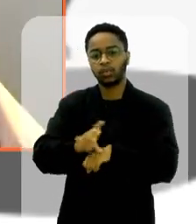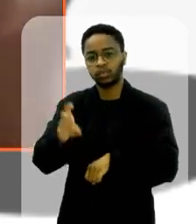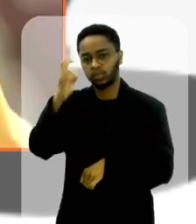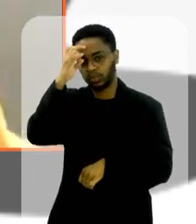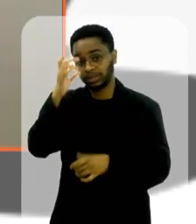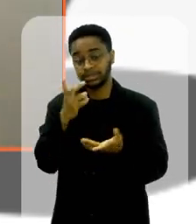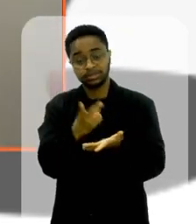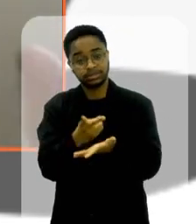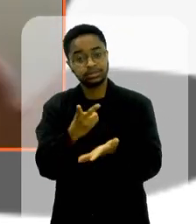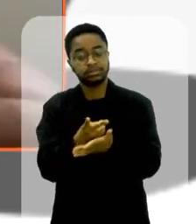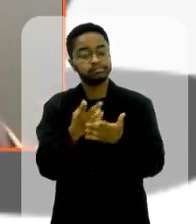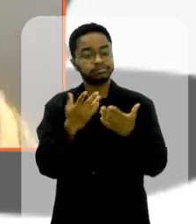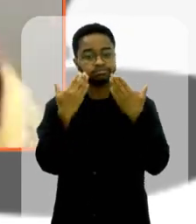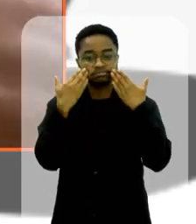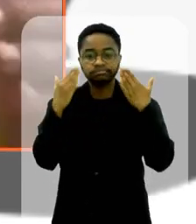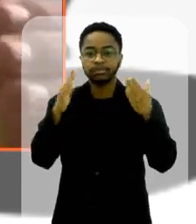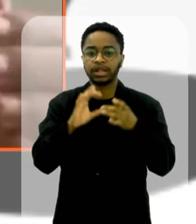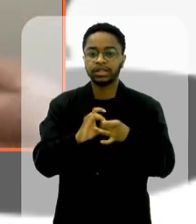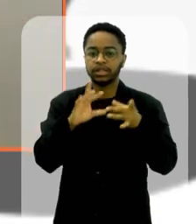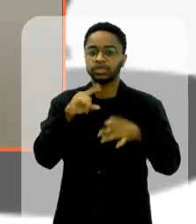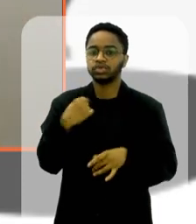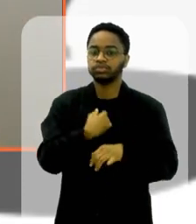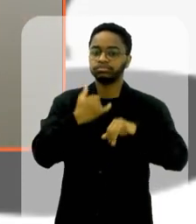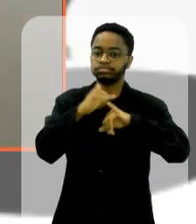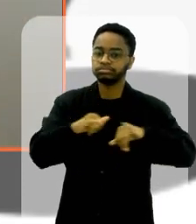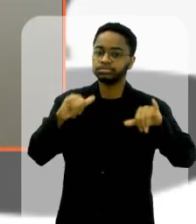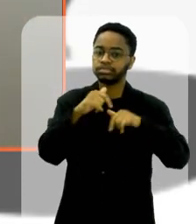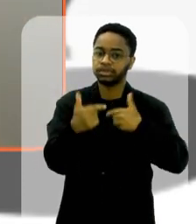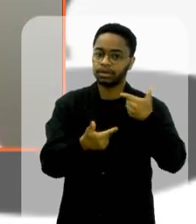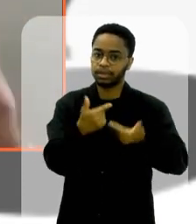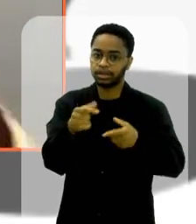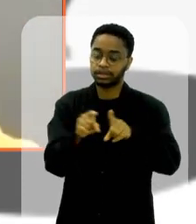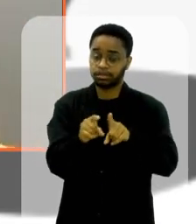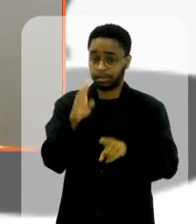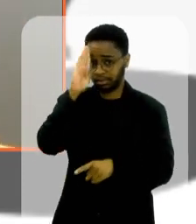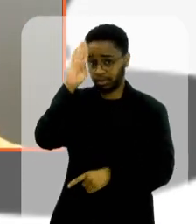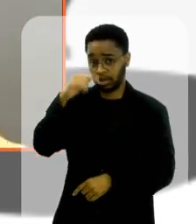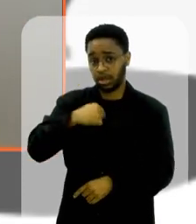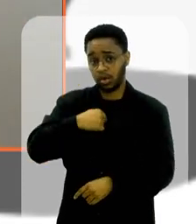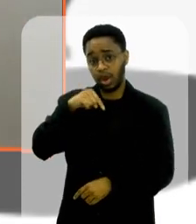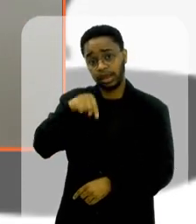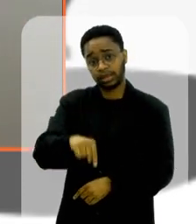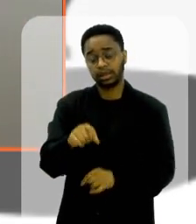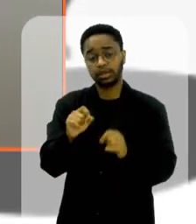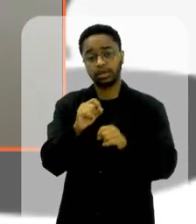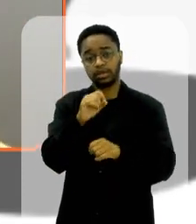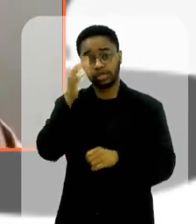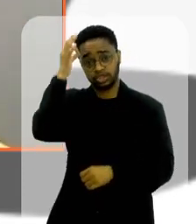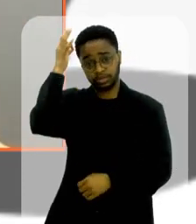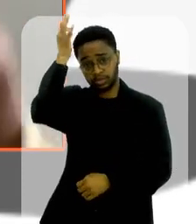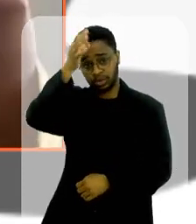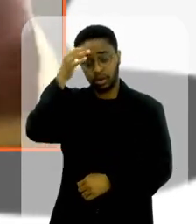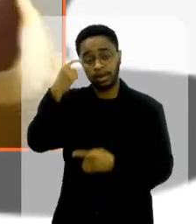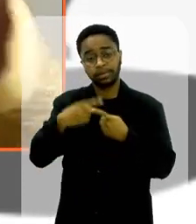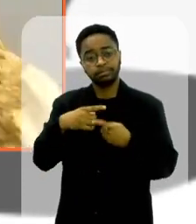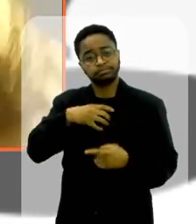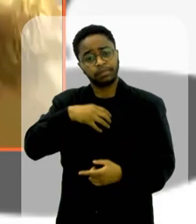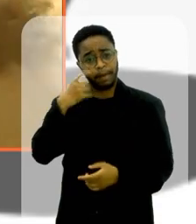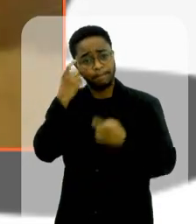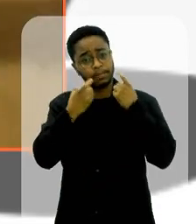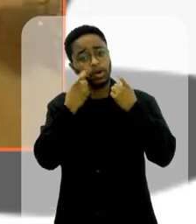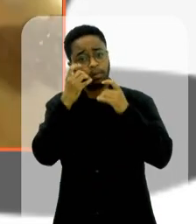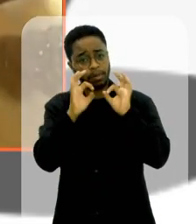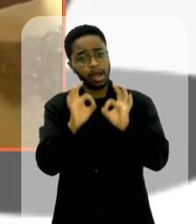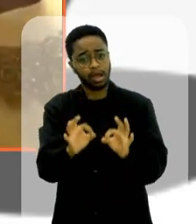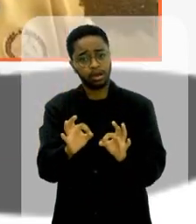tem sempre espaço para que a gente possa divulgar o nosso trabalho. Principalmente eu, aqui no Espírito Santo, que tenho uma preocupação